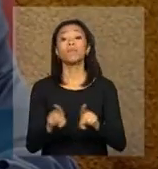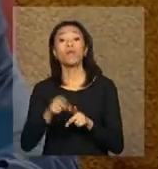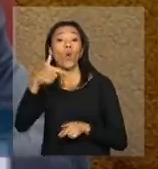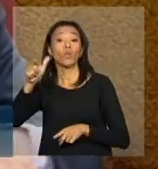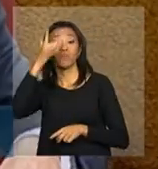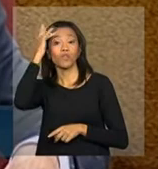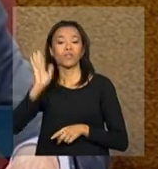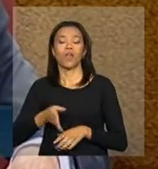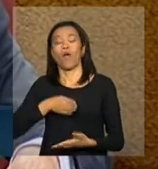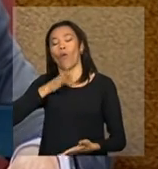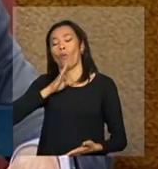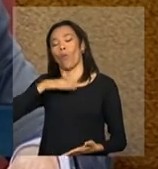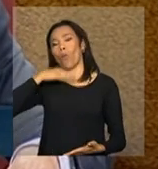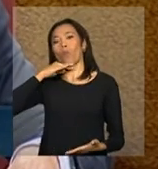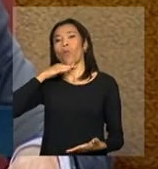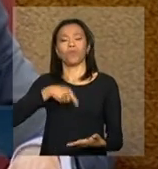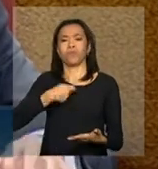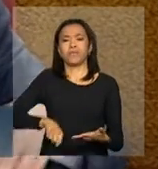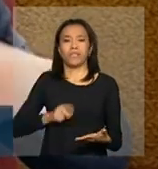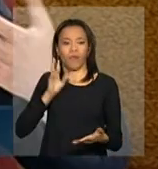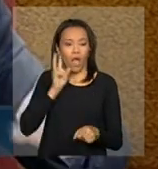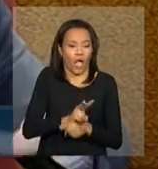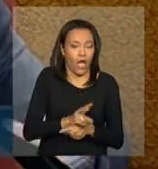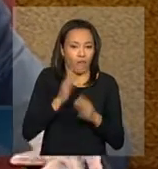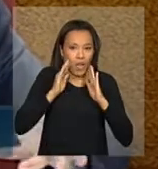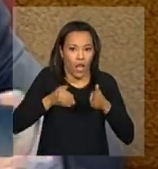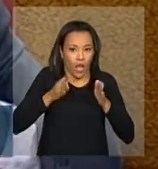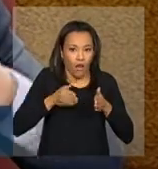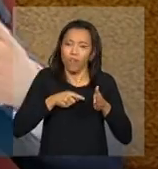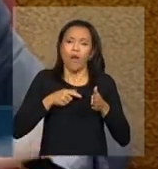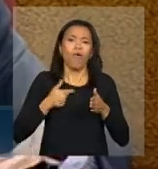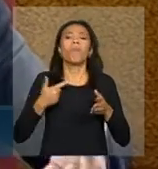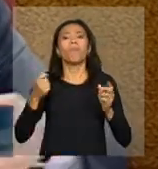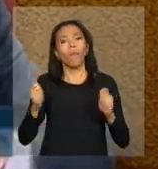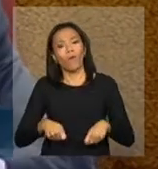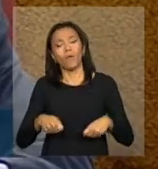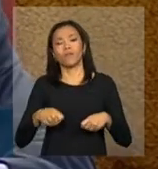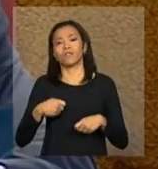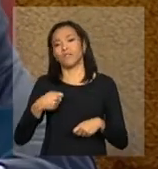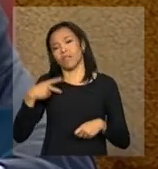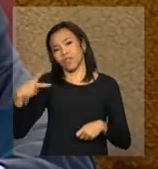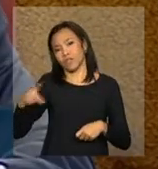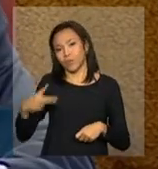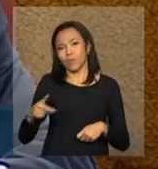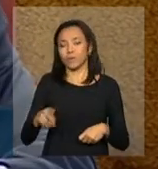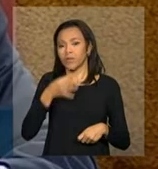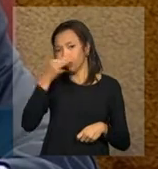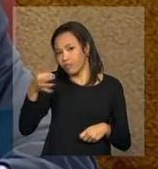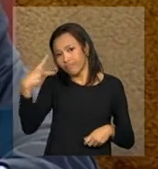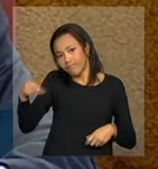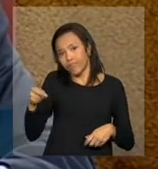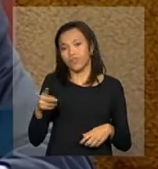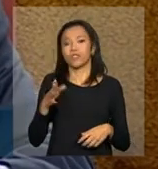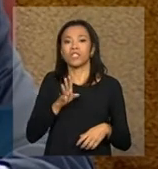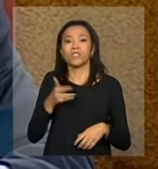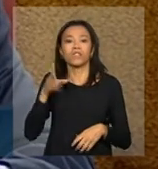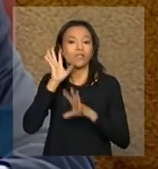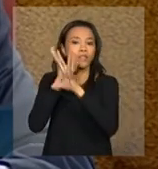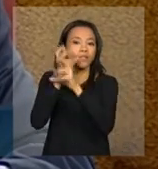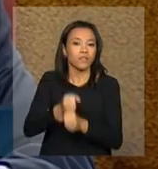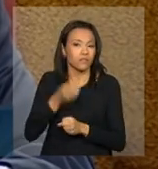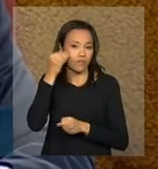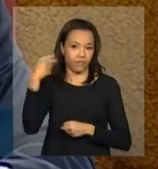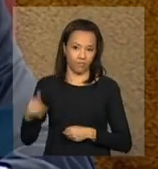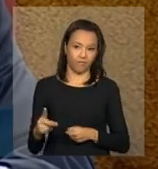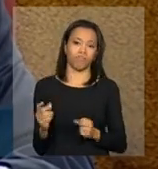de familiaridade, não precisa ficar preso a esse material, podem trazer no grupo de trabalho as indicações específicas que vocês